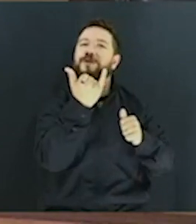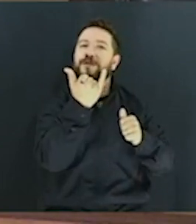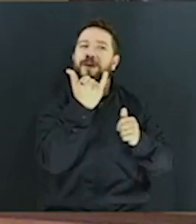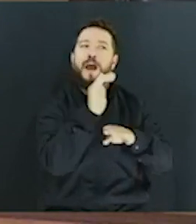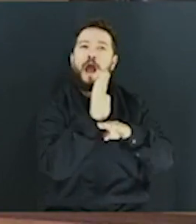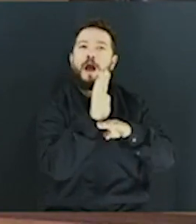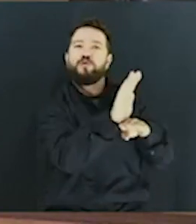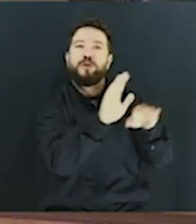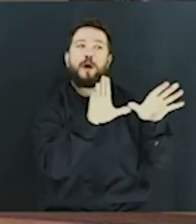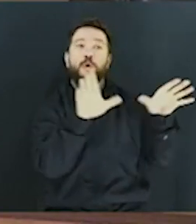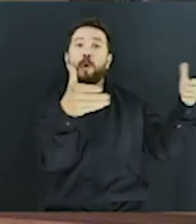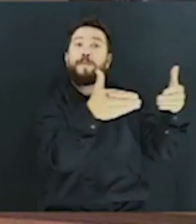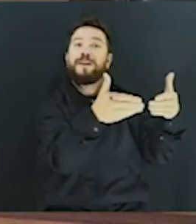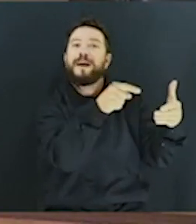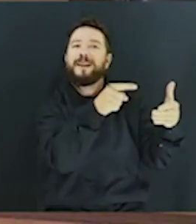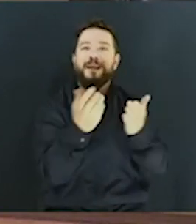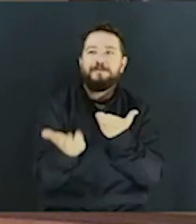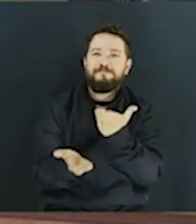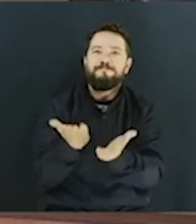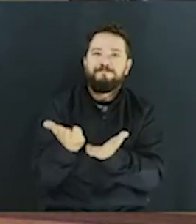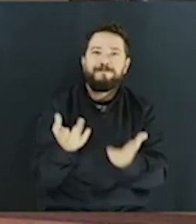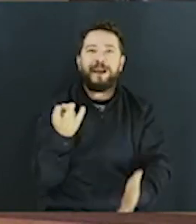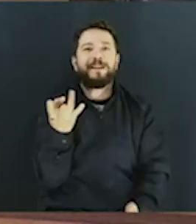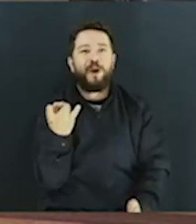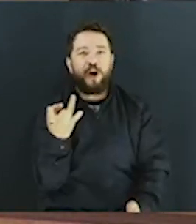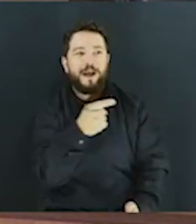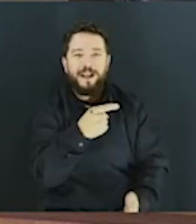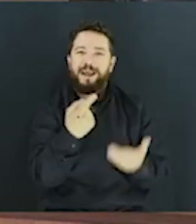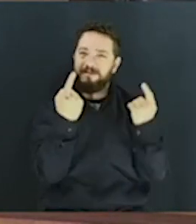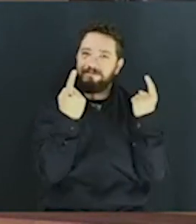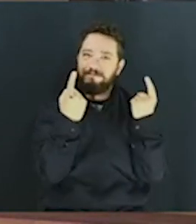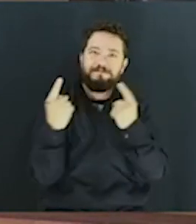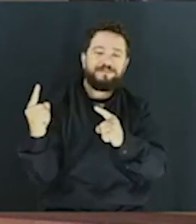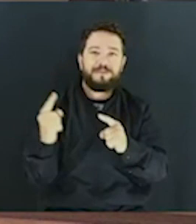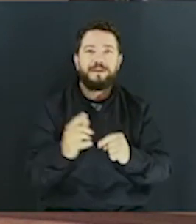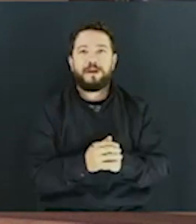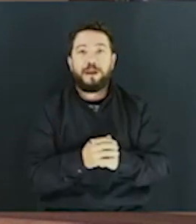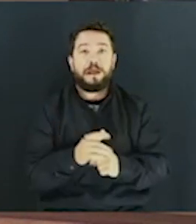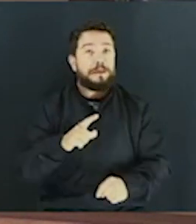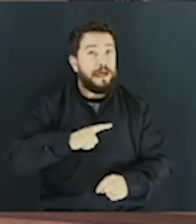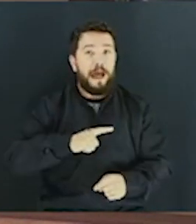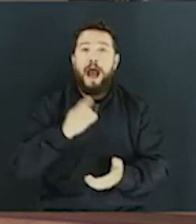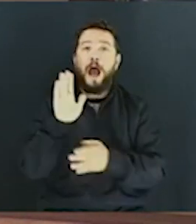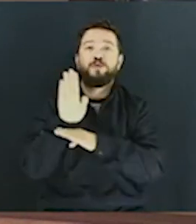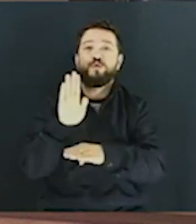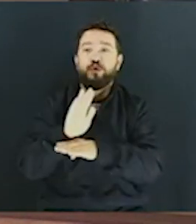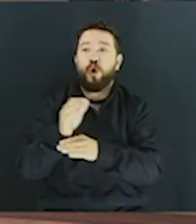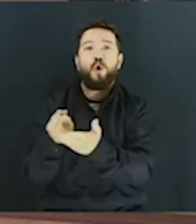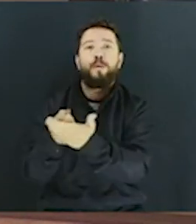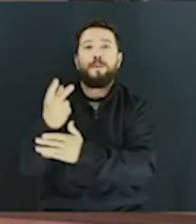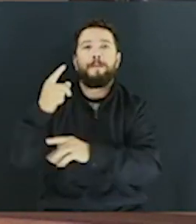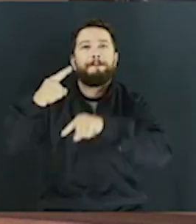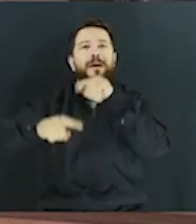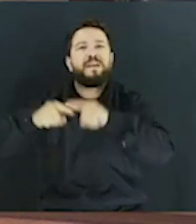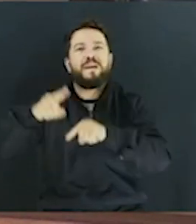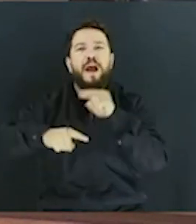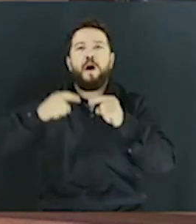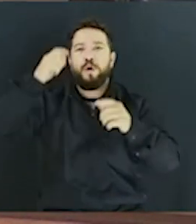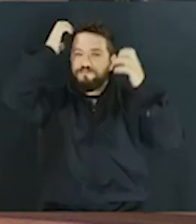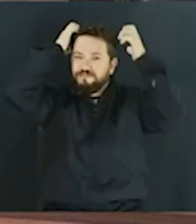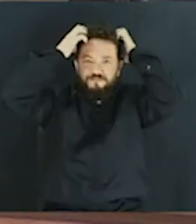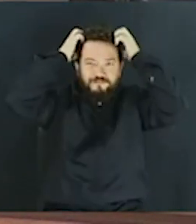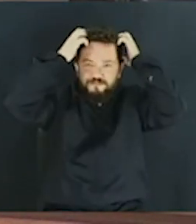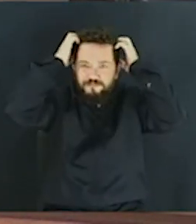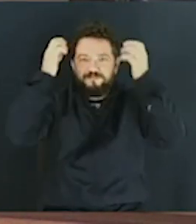500 kits de shampoo, condicionador, pasta de dente, escova